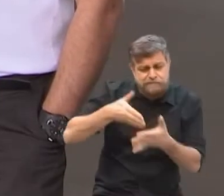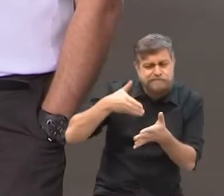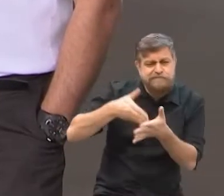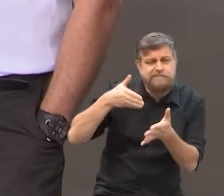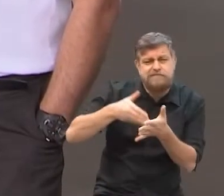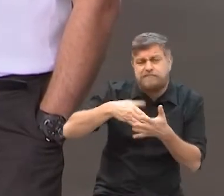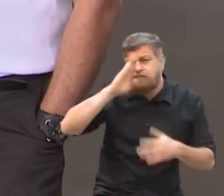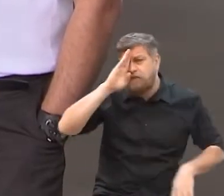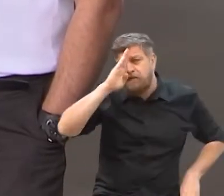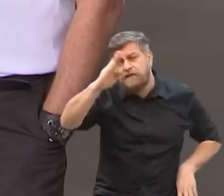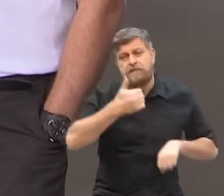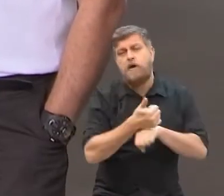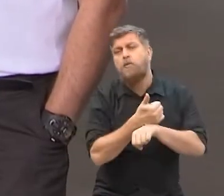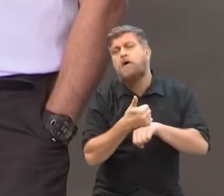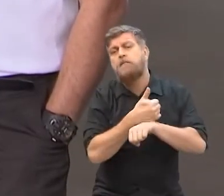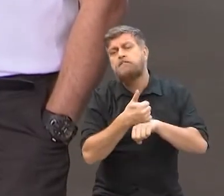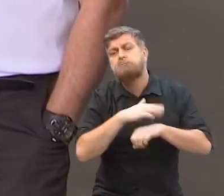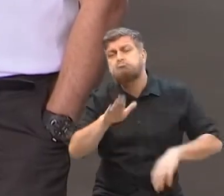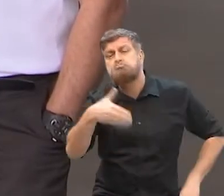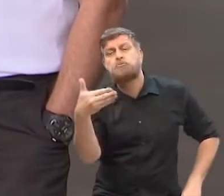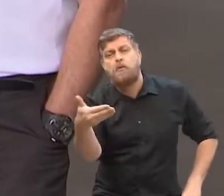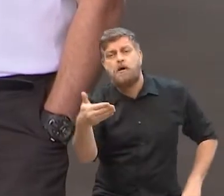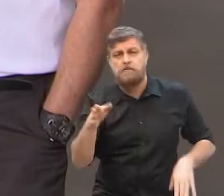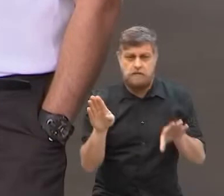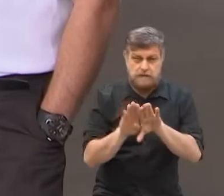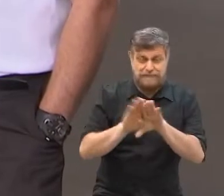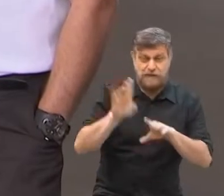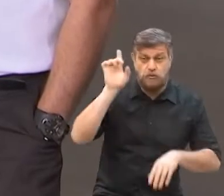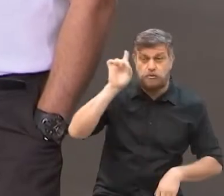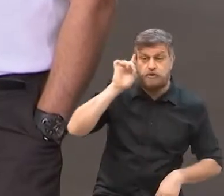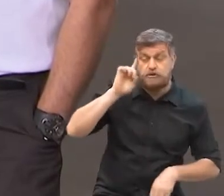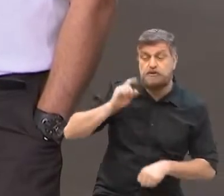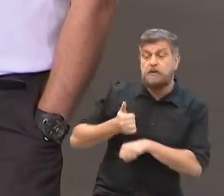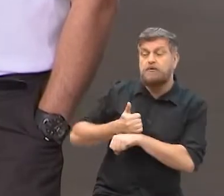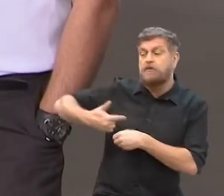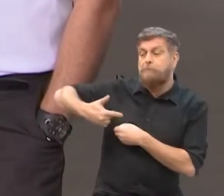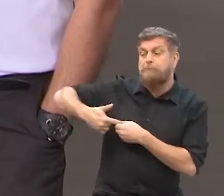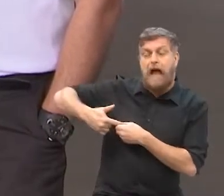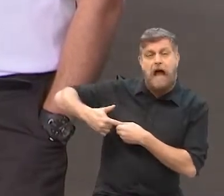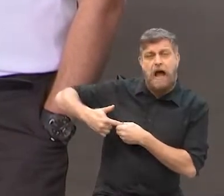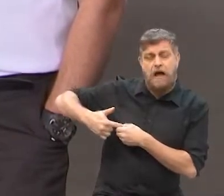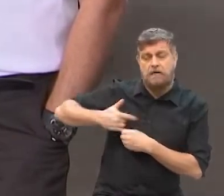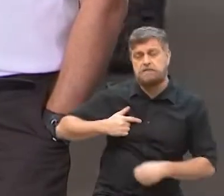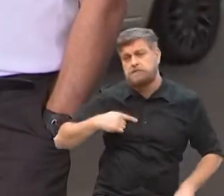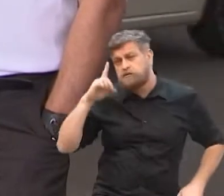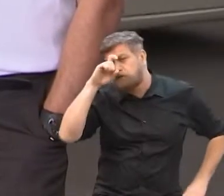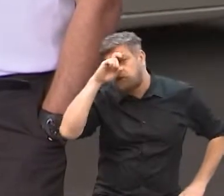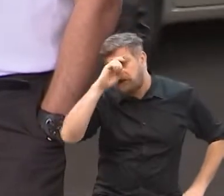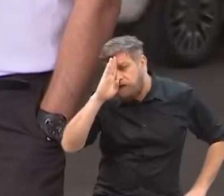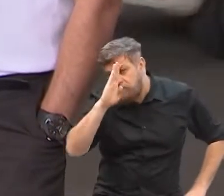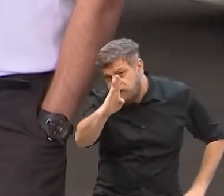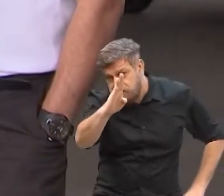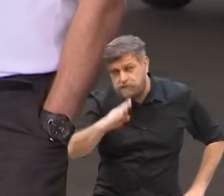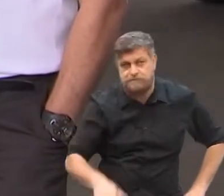da profissão? Qual que é o principal obstáculo do dia a dia de um frentista, cara? Qual que é a principal dificuldade?